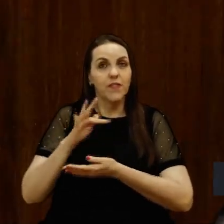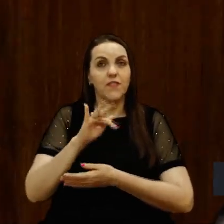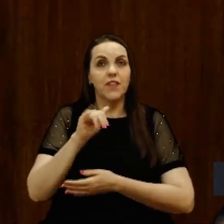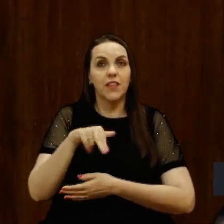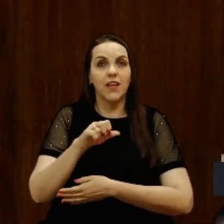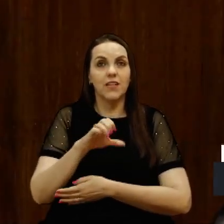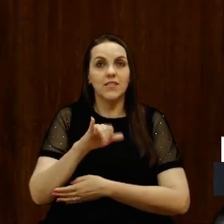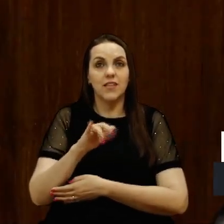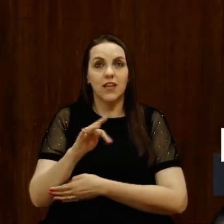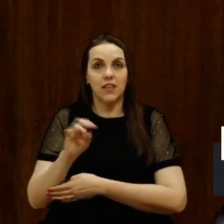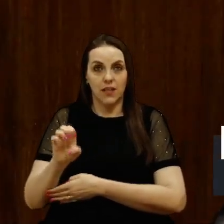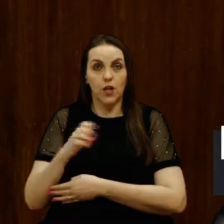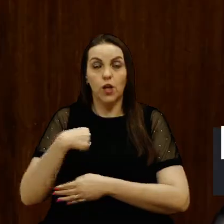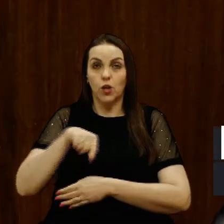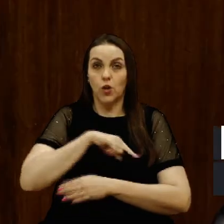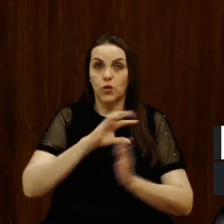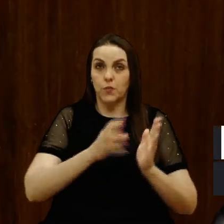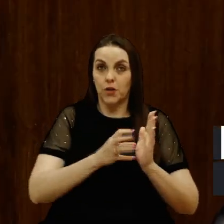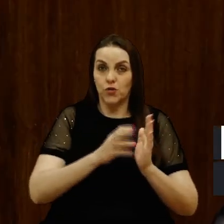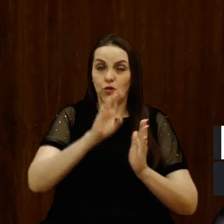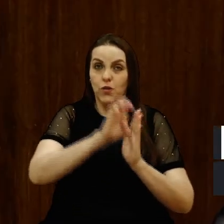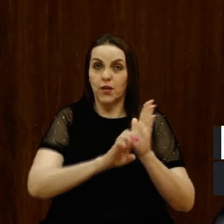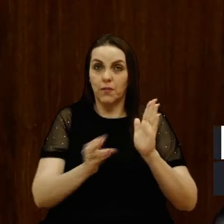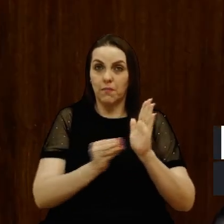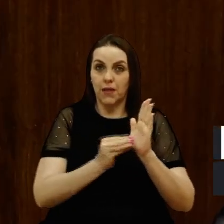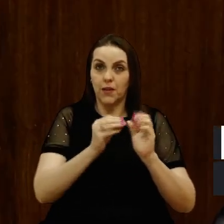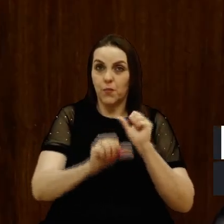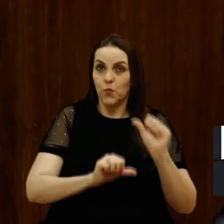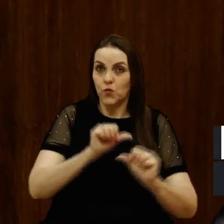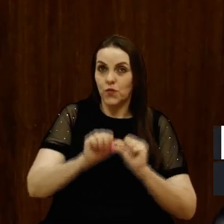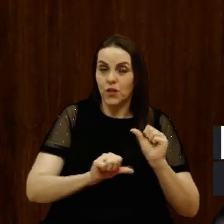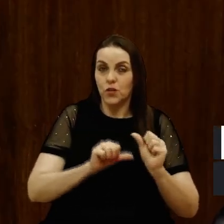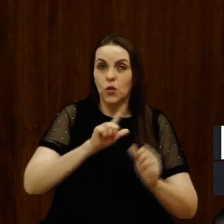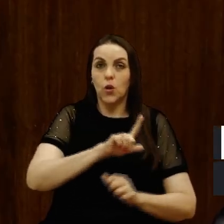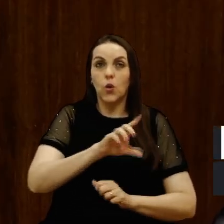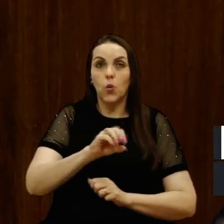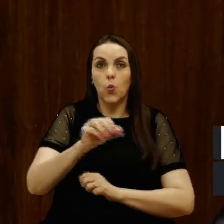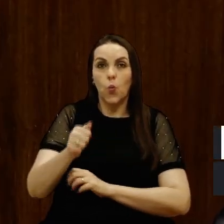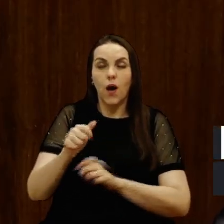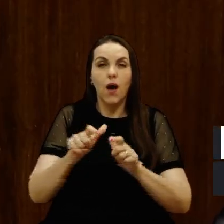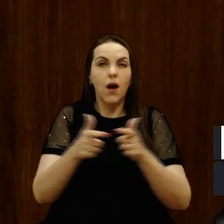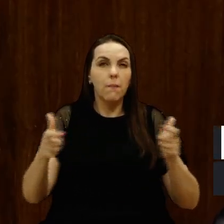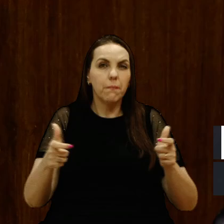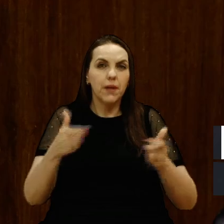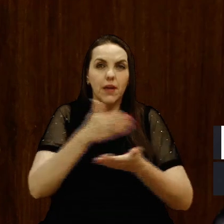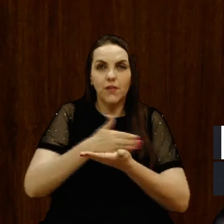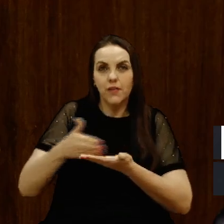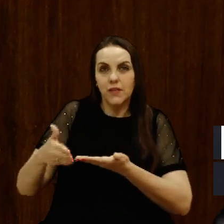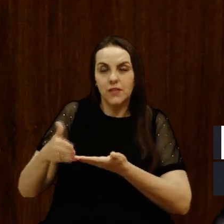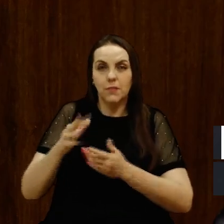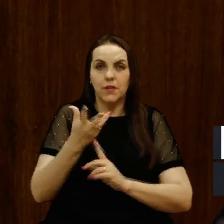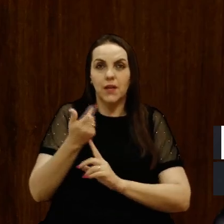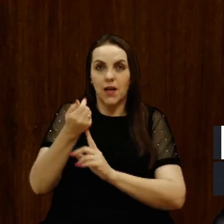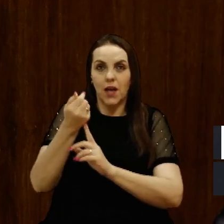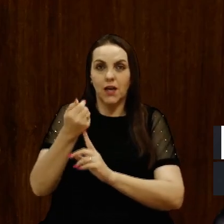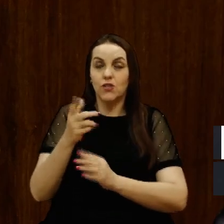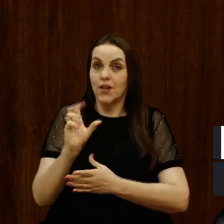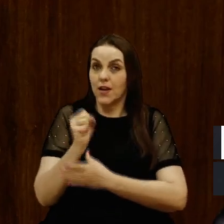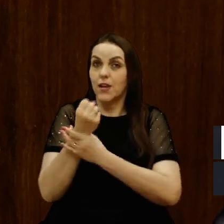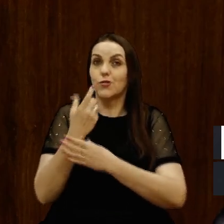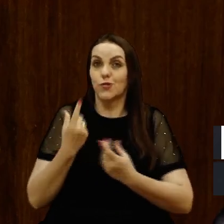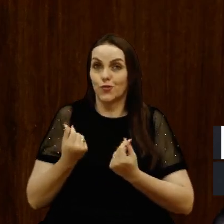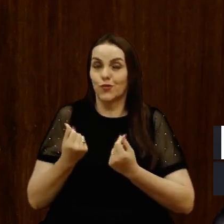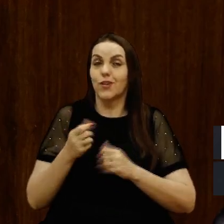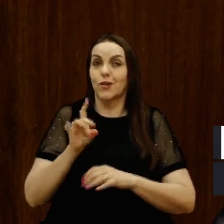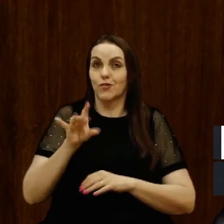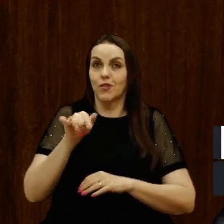A nossa bancada apresentou uma emenda modificativa, a nossa LOA, que amplia o Financiarte, garante dinheiro não só para o Financiarte, que teve